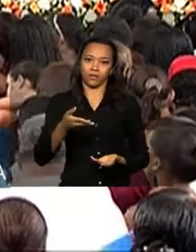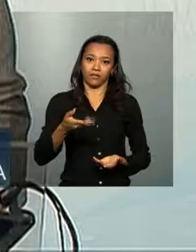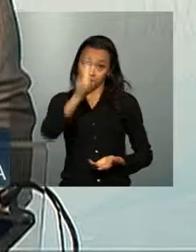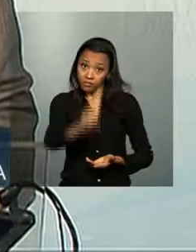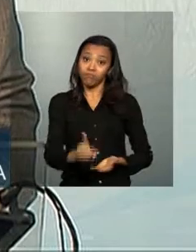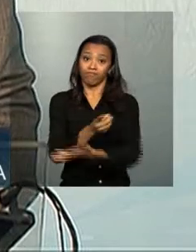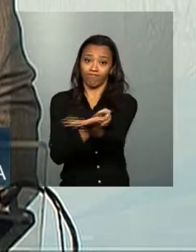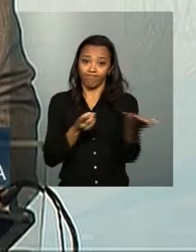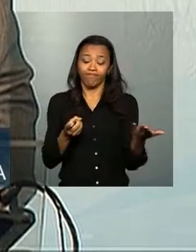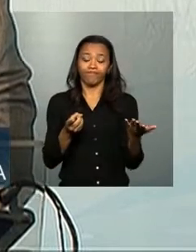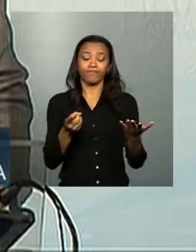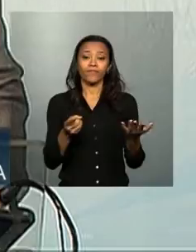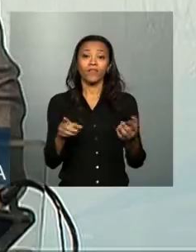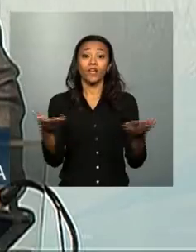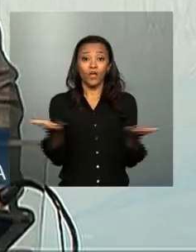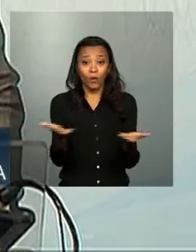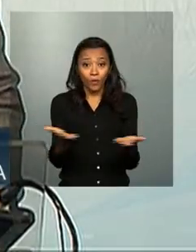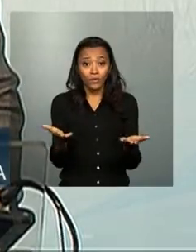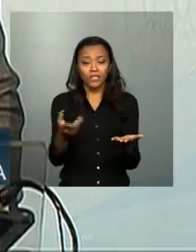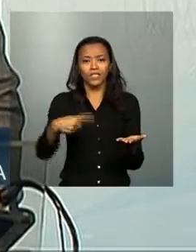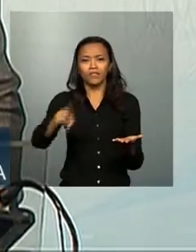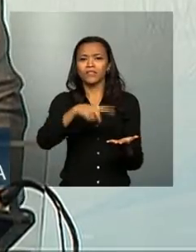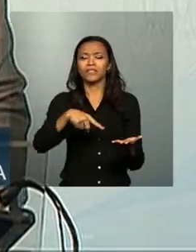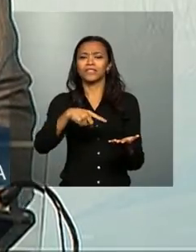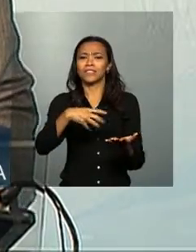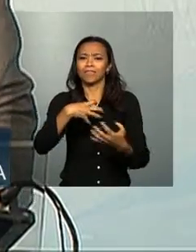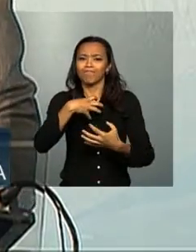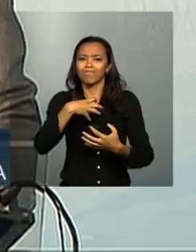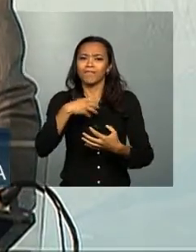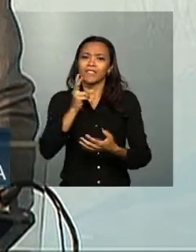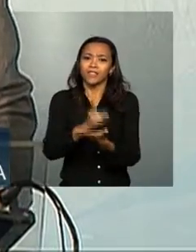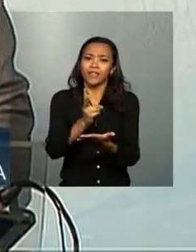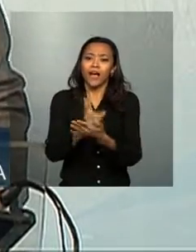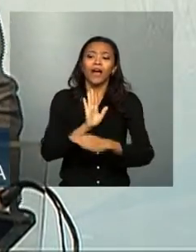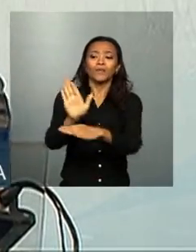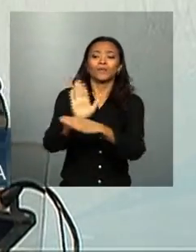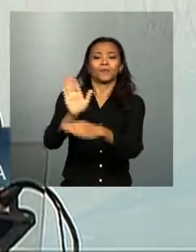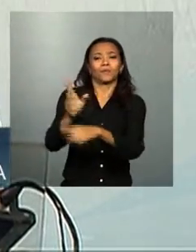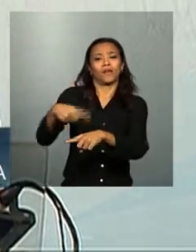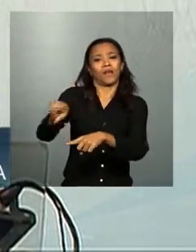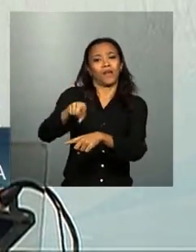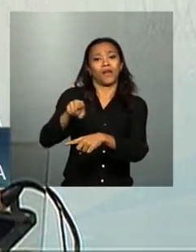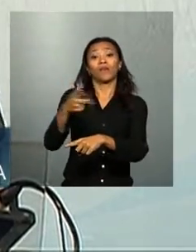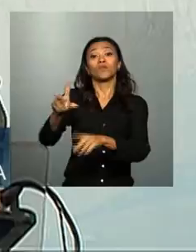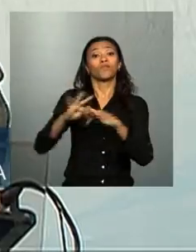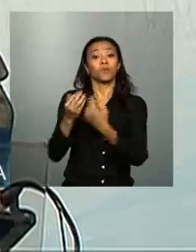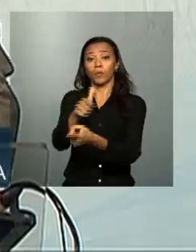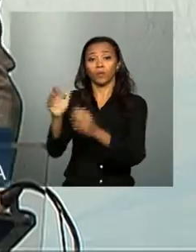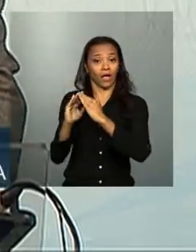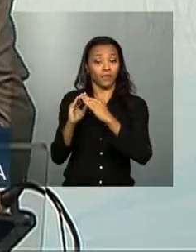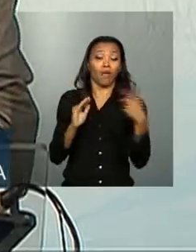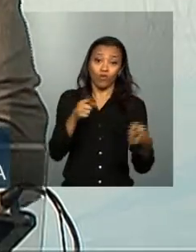grande homenagem que vocês vão fazer e a solidariedade às outras famílias é pagar esse valor em